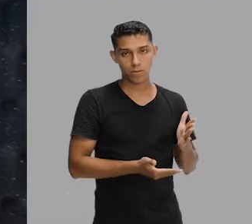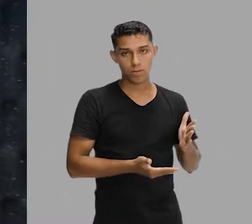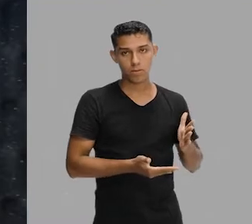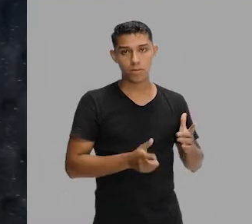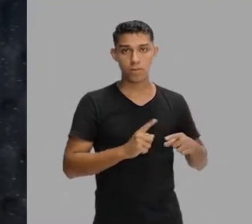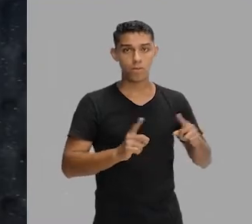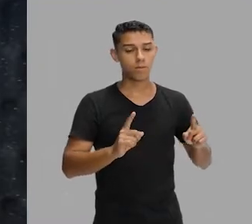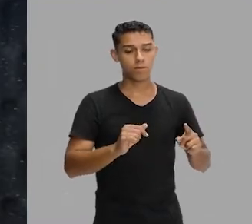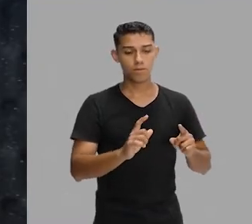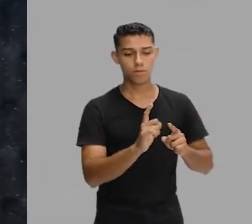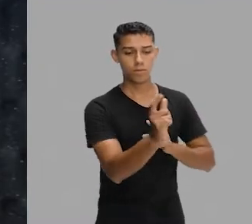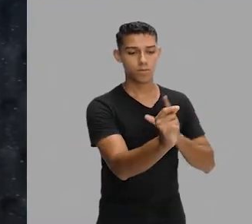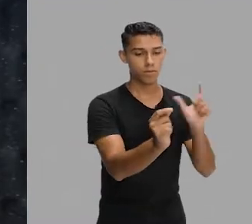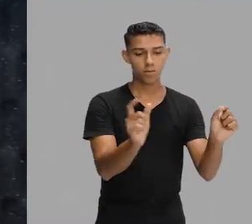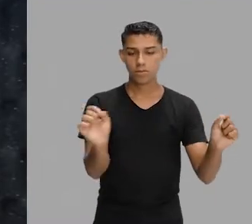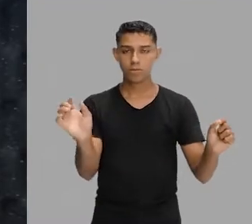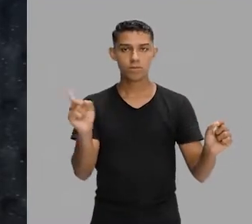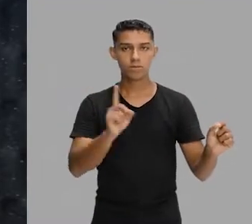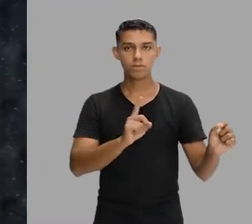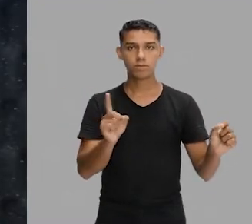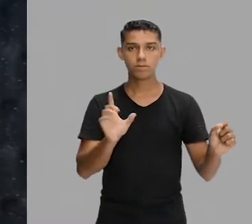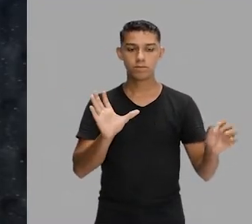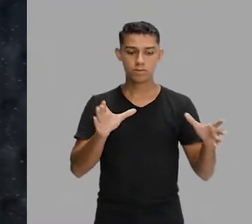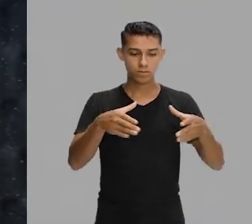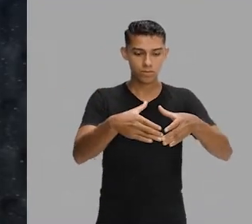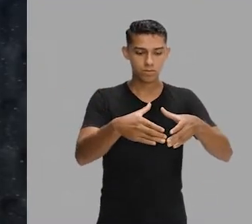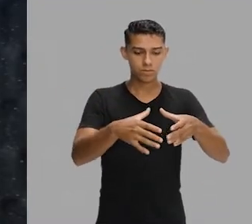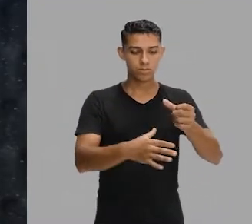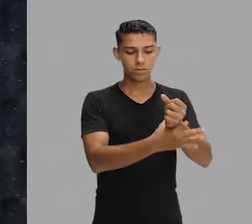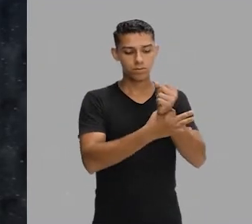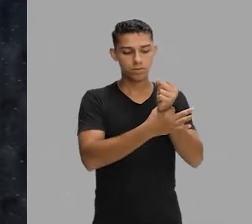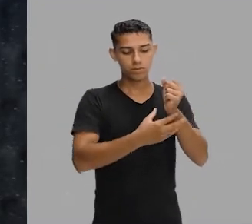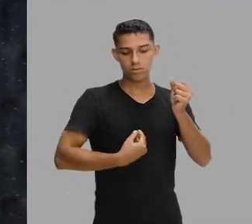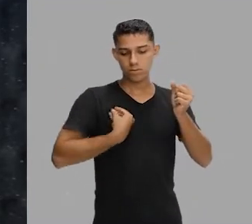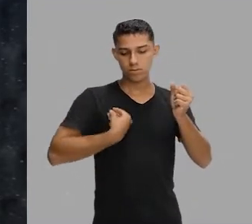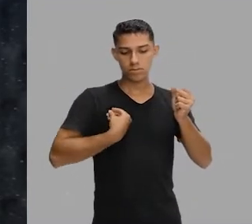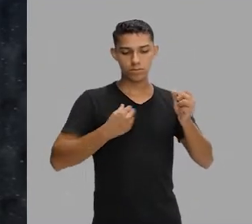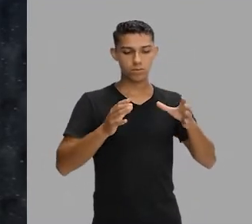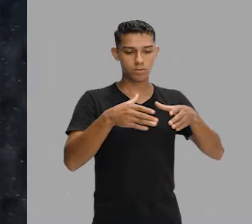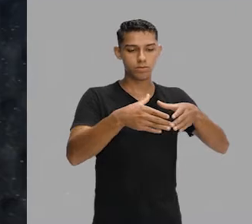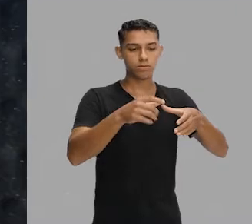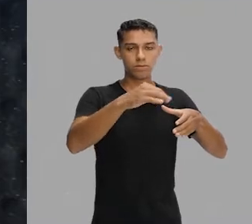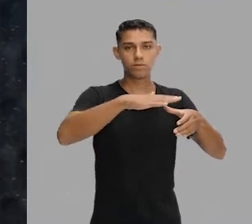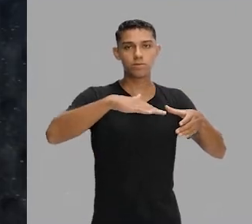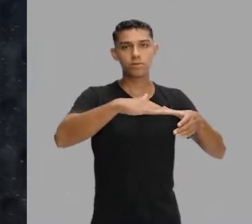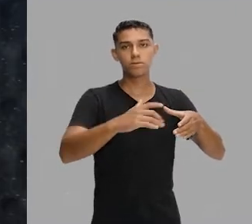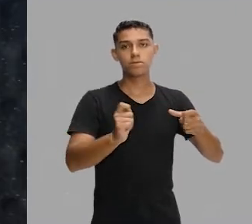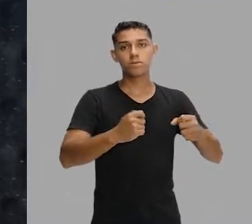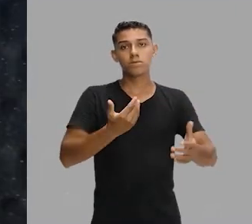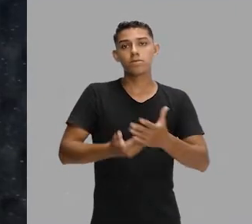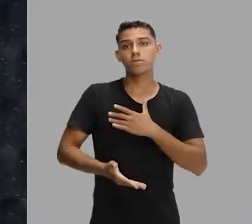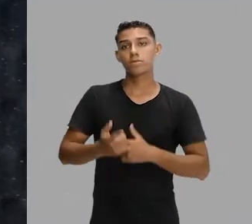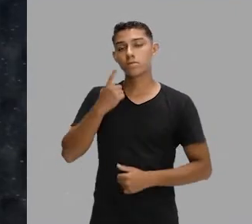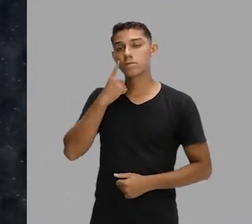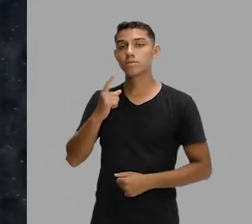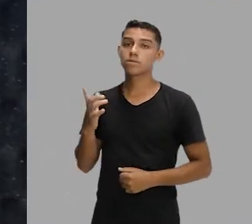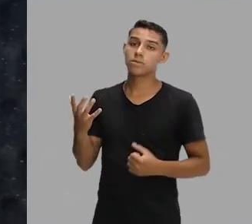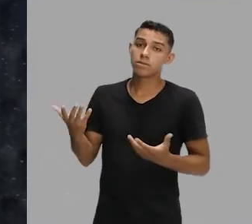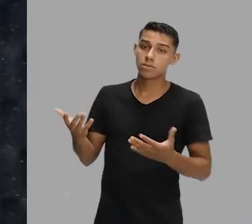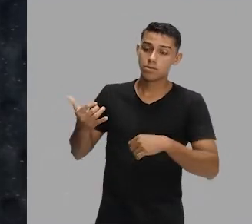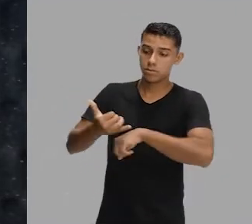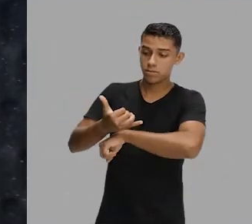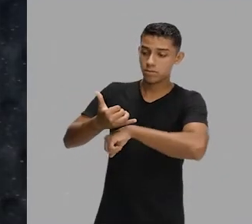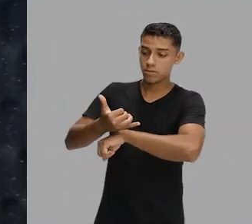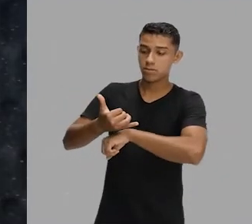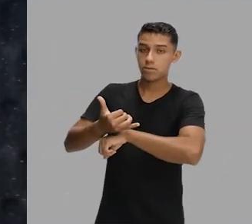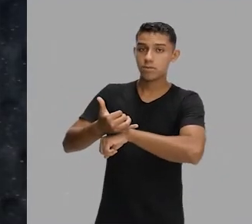eles não vão embora, eles vão ficar presos dentro do retículo, certo? O metal que